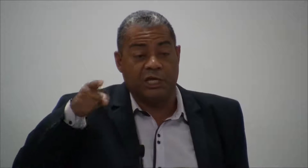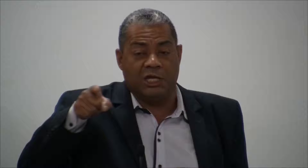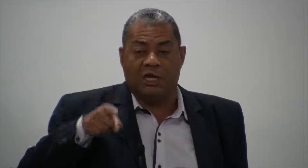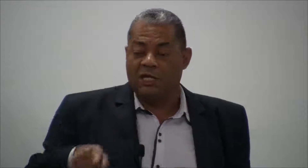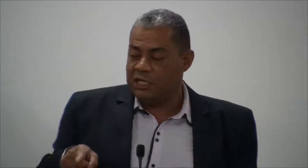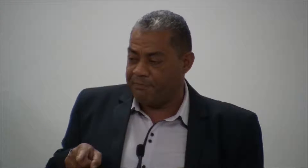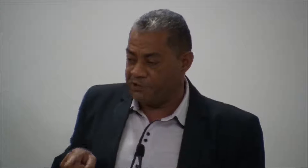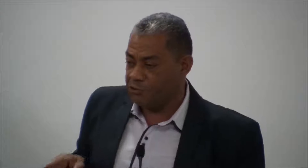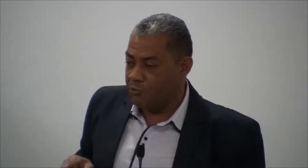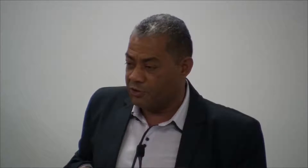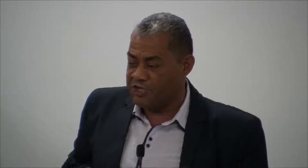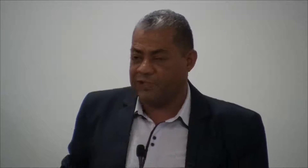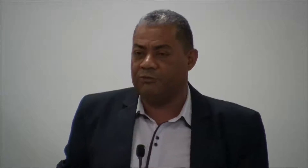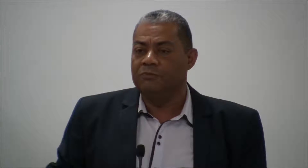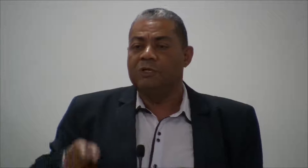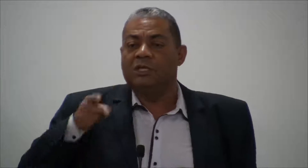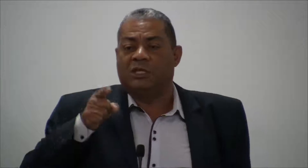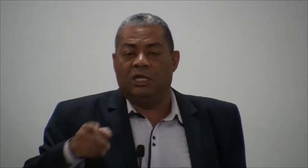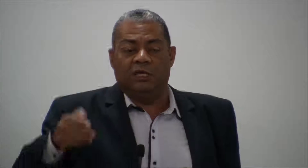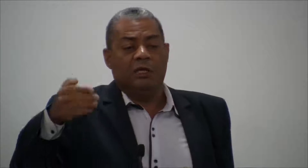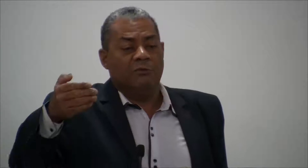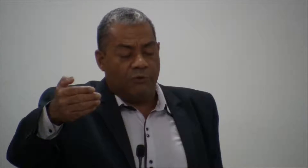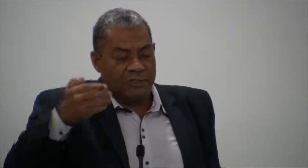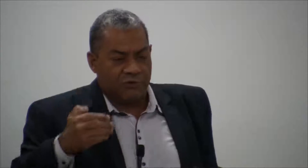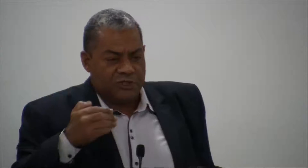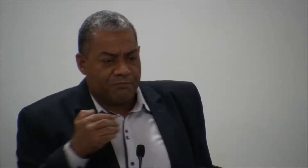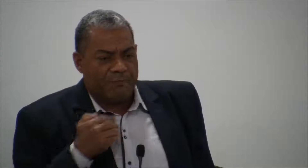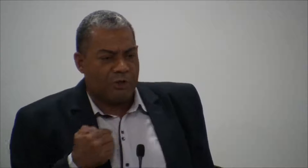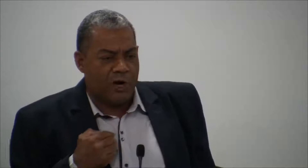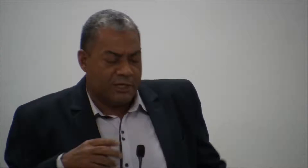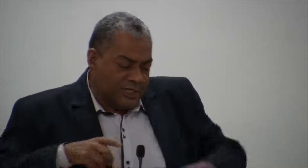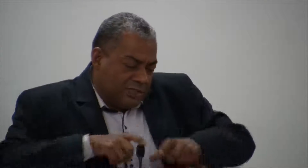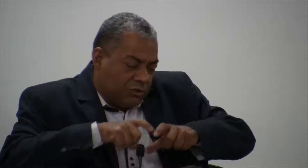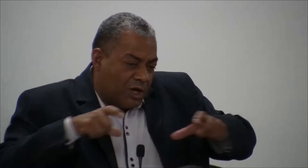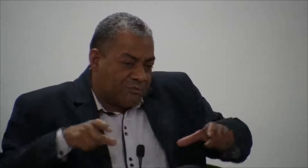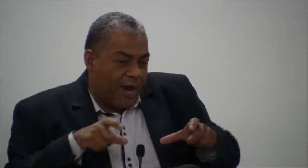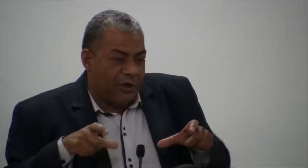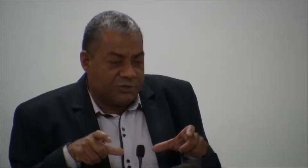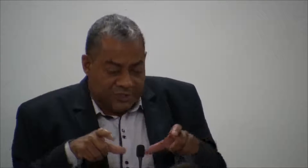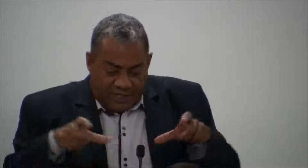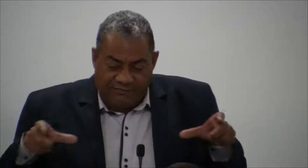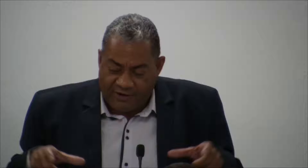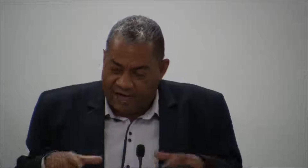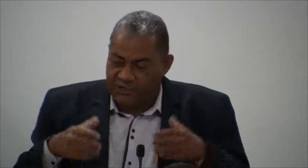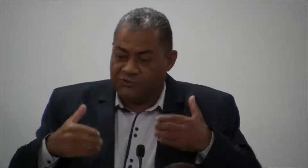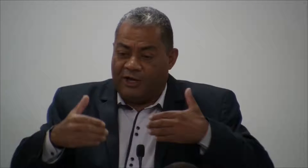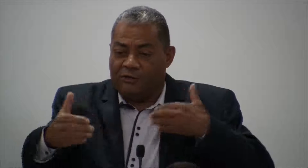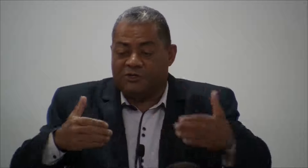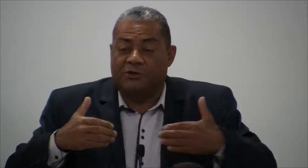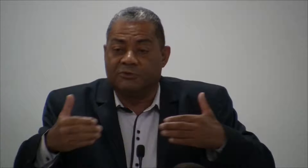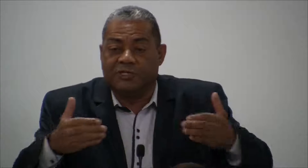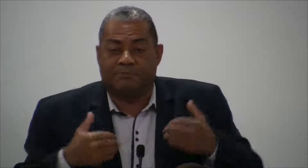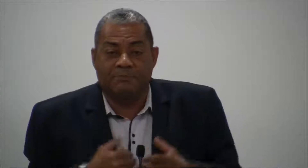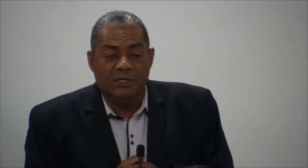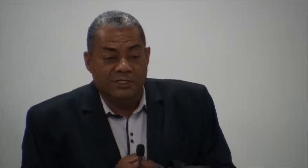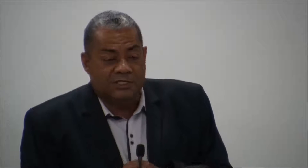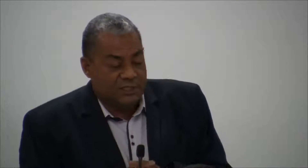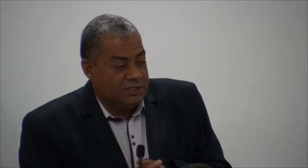Azovico queria e apresentou um projeto que fosse reduzido para menor. Se 2 bairros se equivalem e os valores